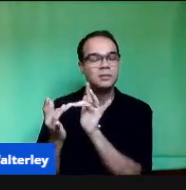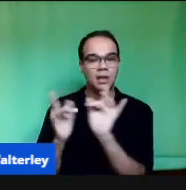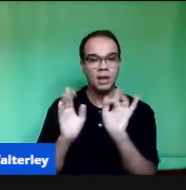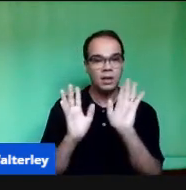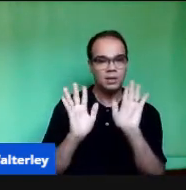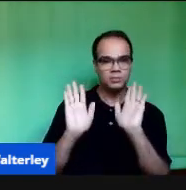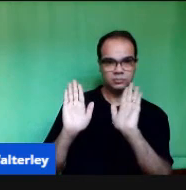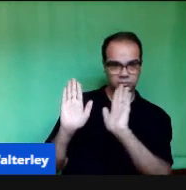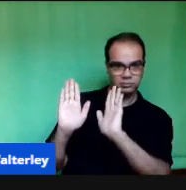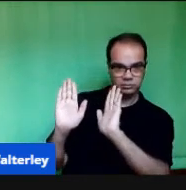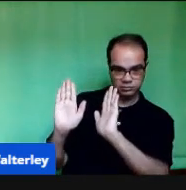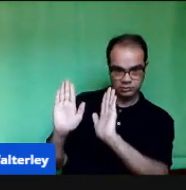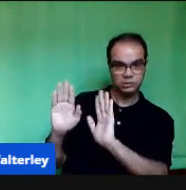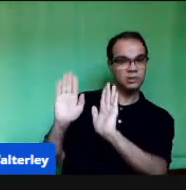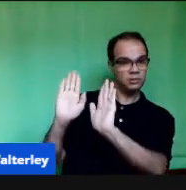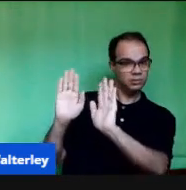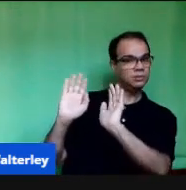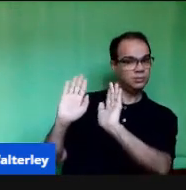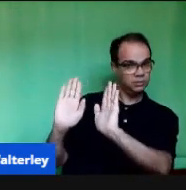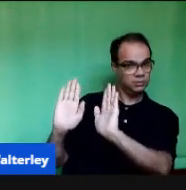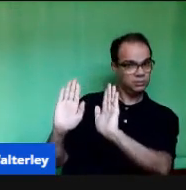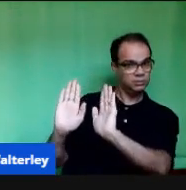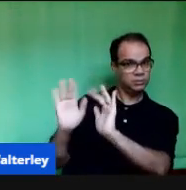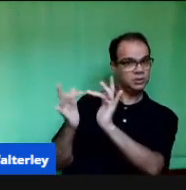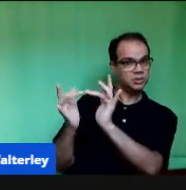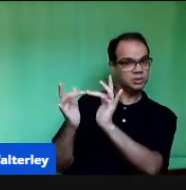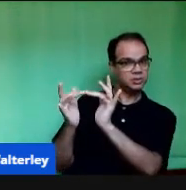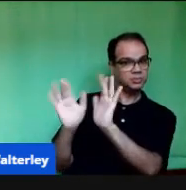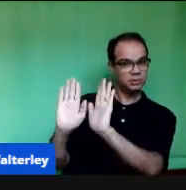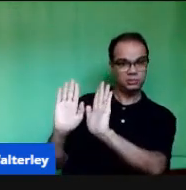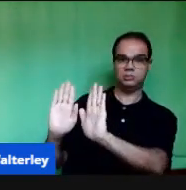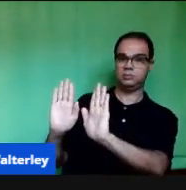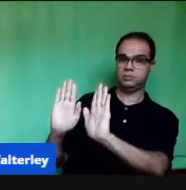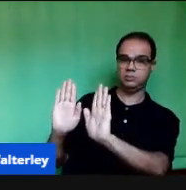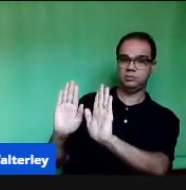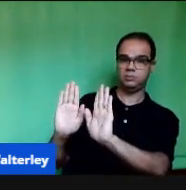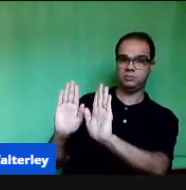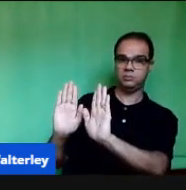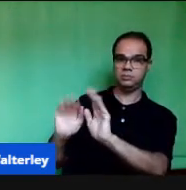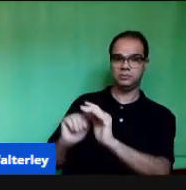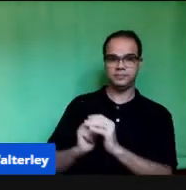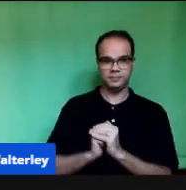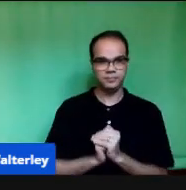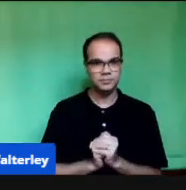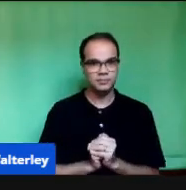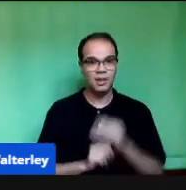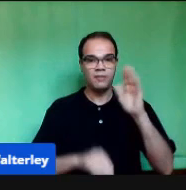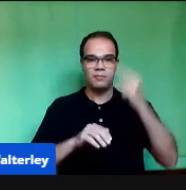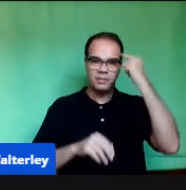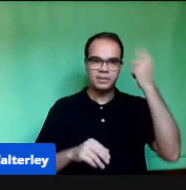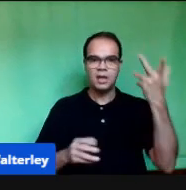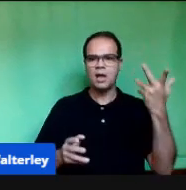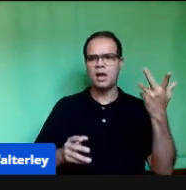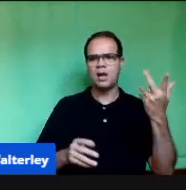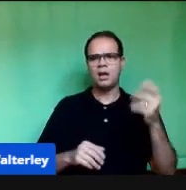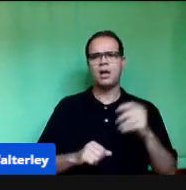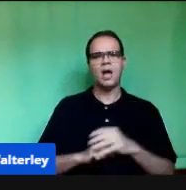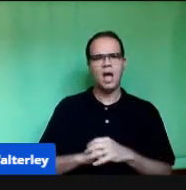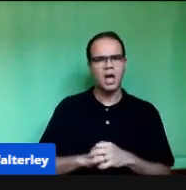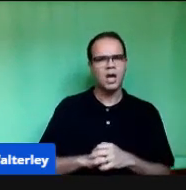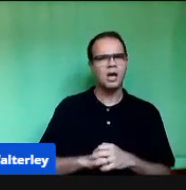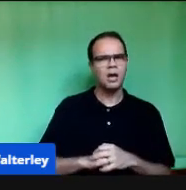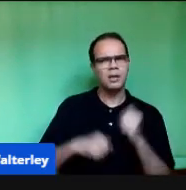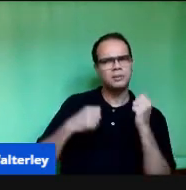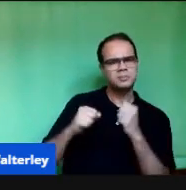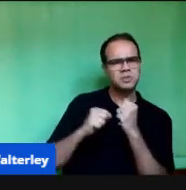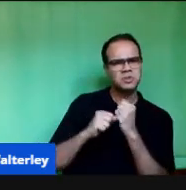você ache que você, naquele momento, você julgue que seria um caminho para